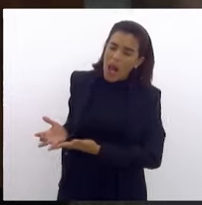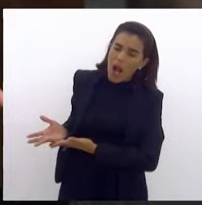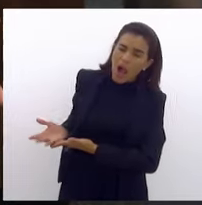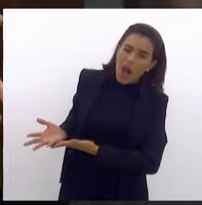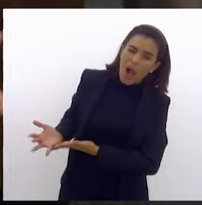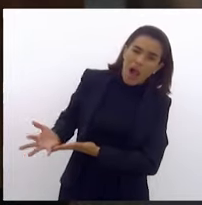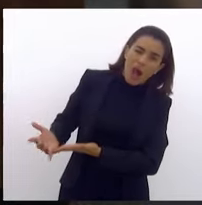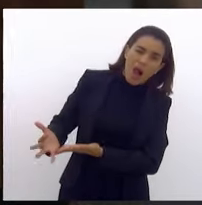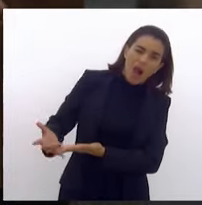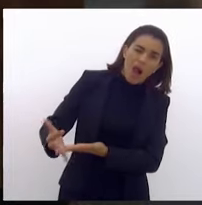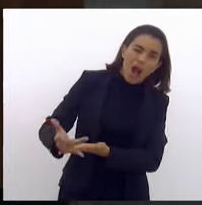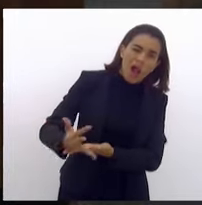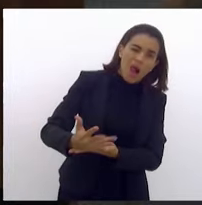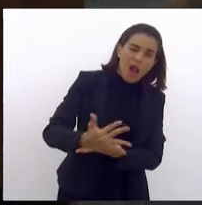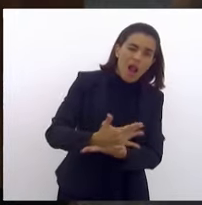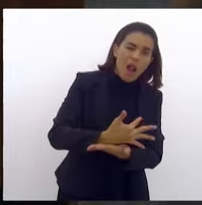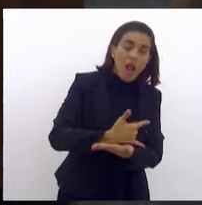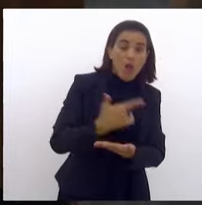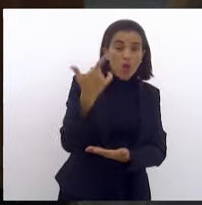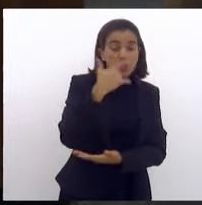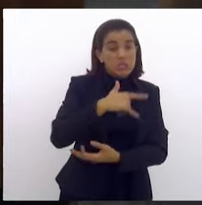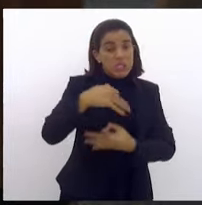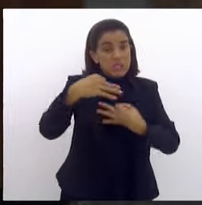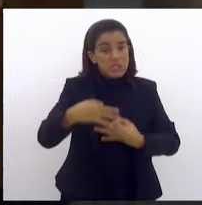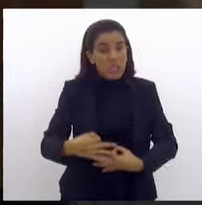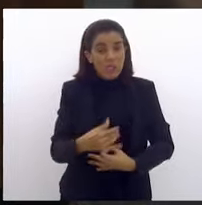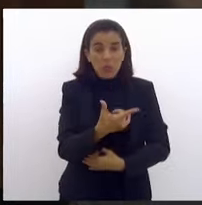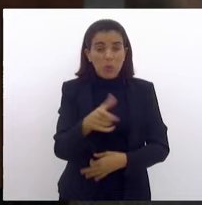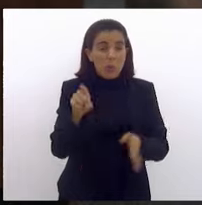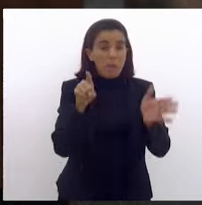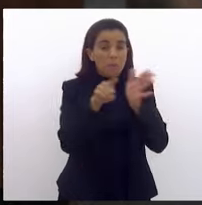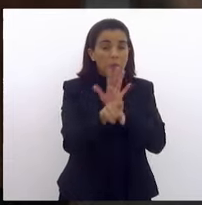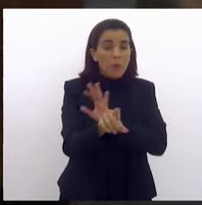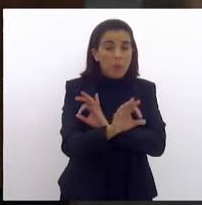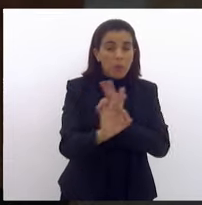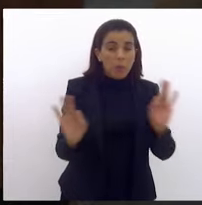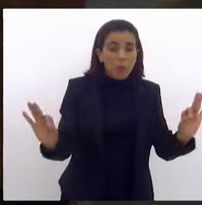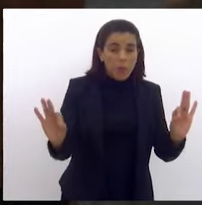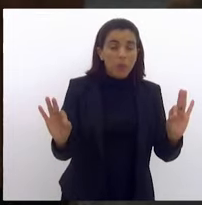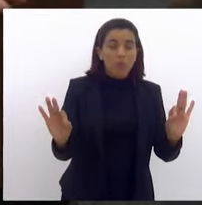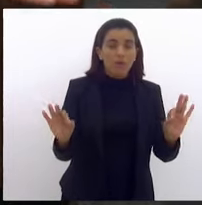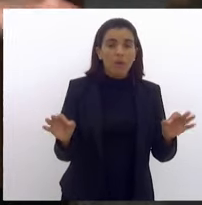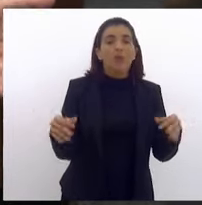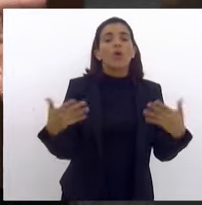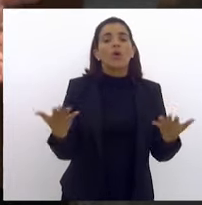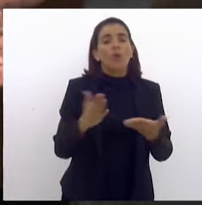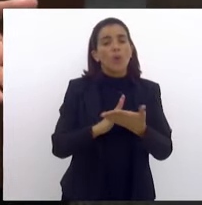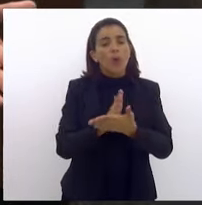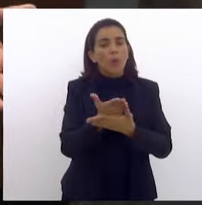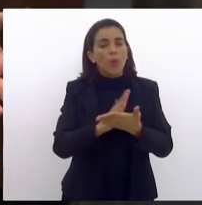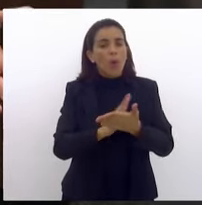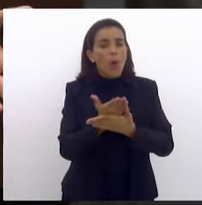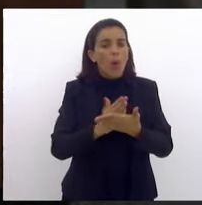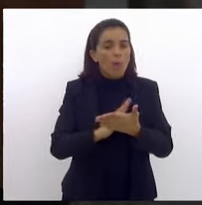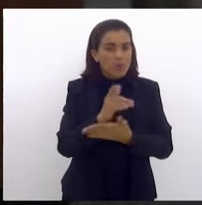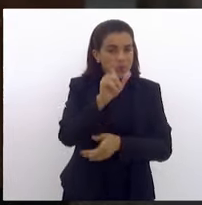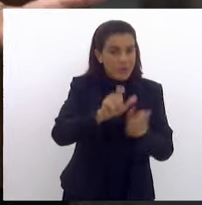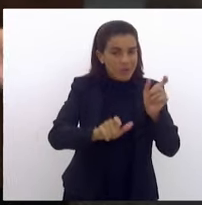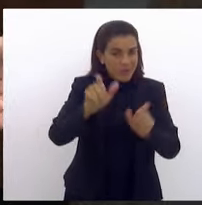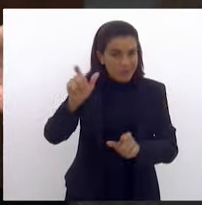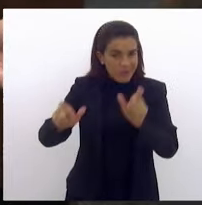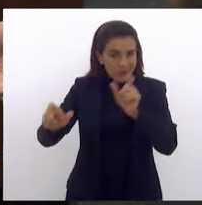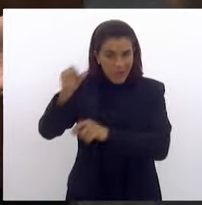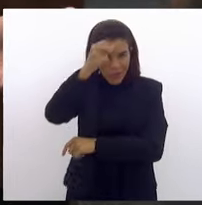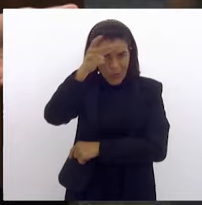milhões, dá certo, não tem questionamento. Qual é o incômodo das pessoas? Do